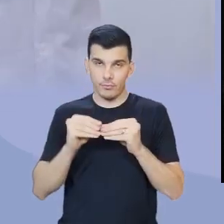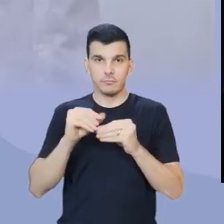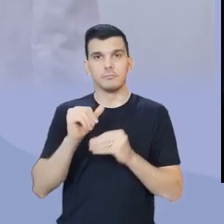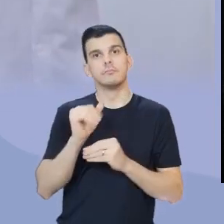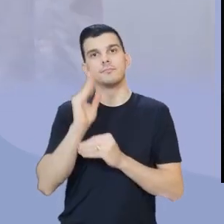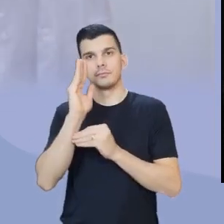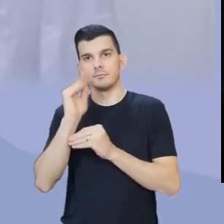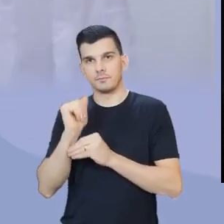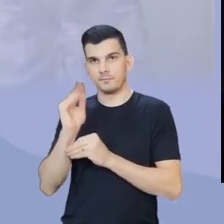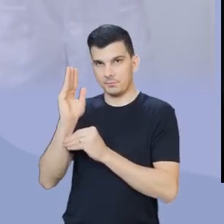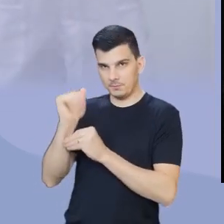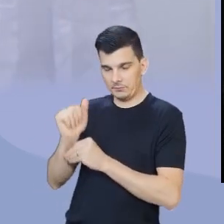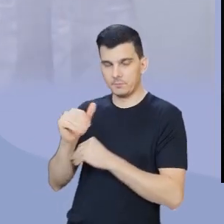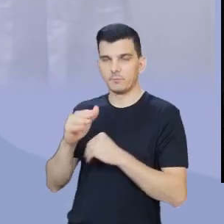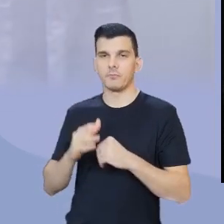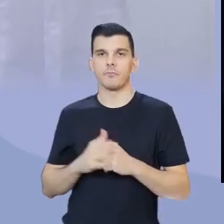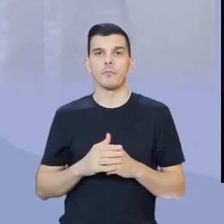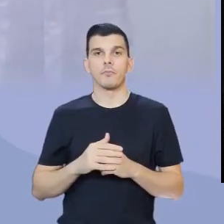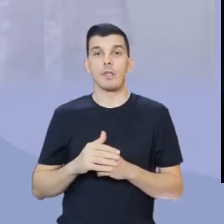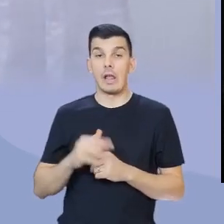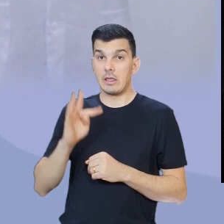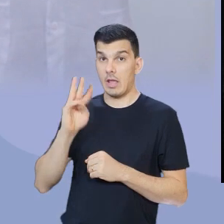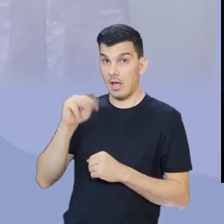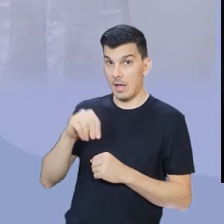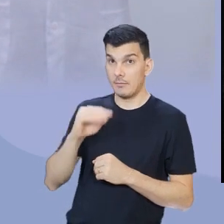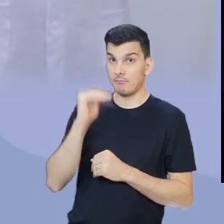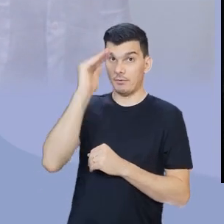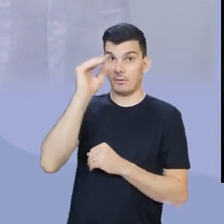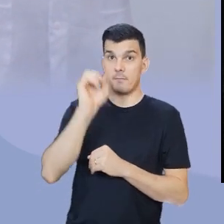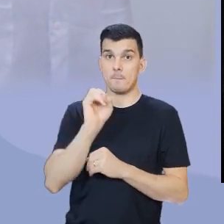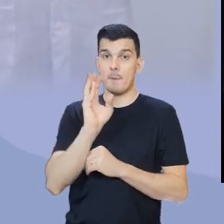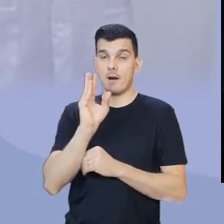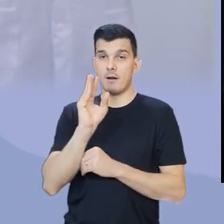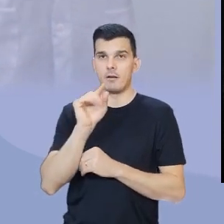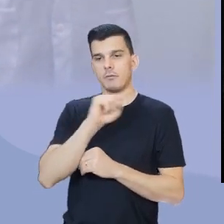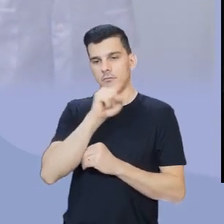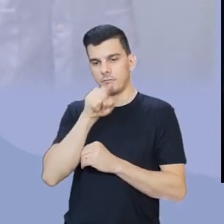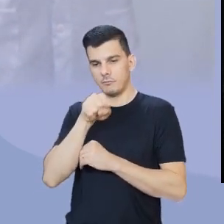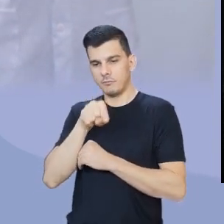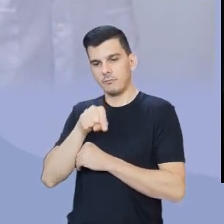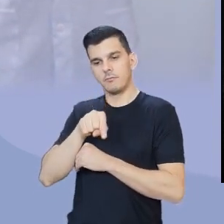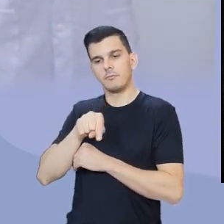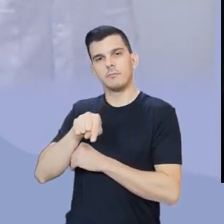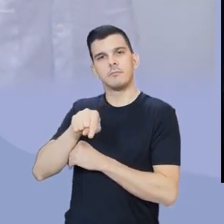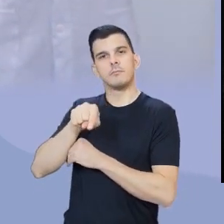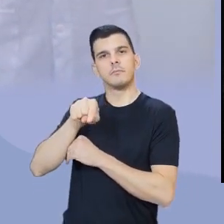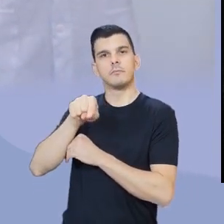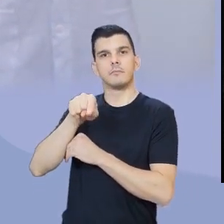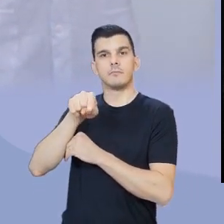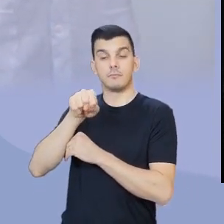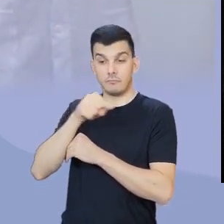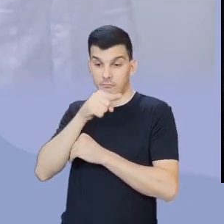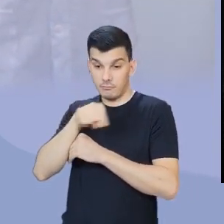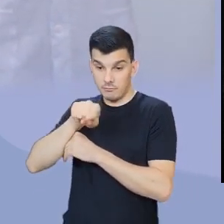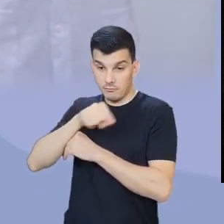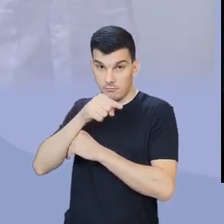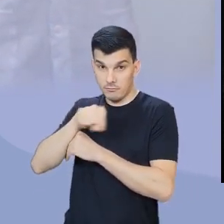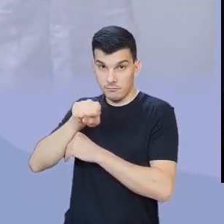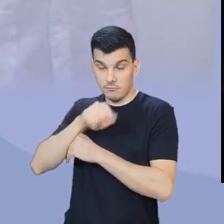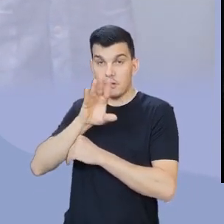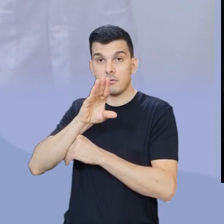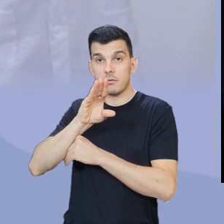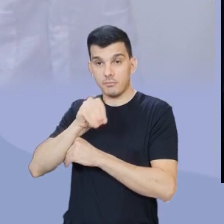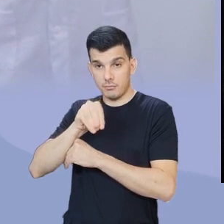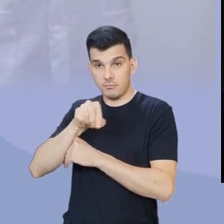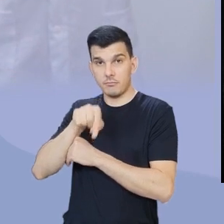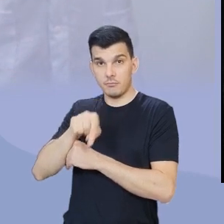ele é acionado. Quando ele passa lá no TM em cima, ele é acionado, aí ele desce. Quando ele passa abaixo do TM aqui